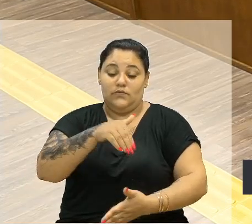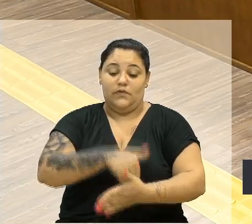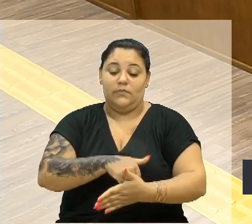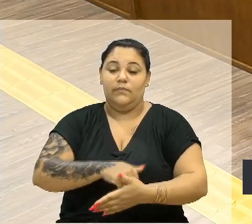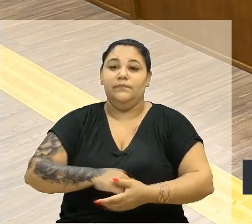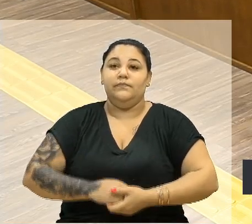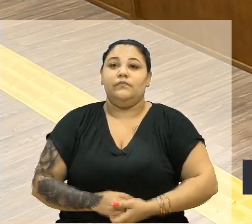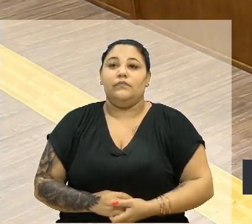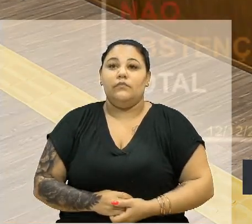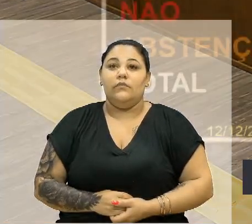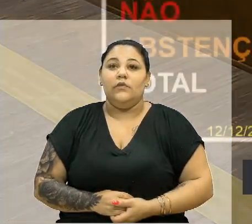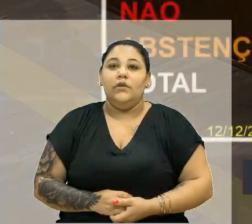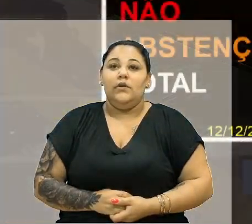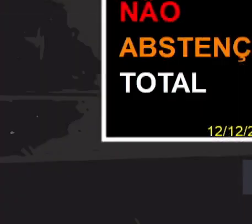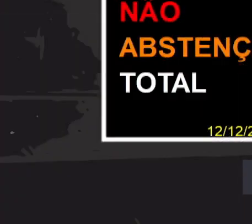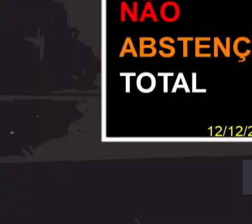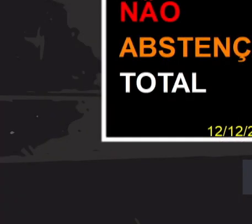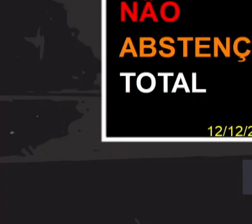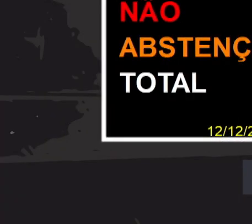votos.